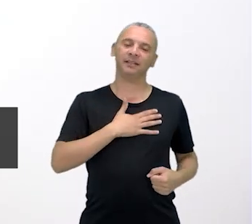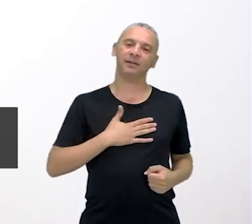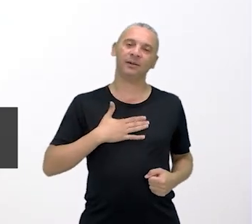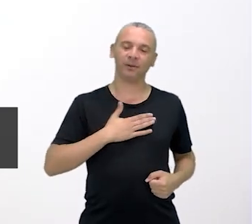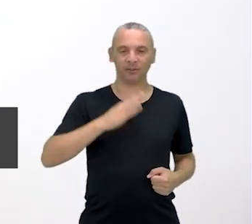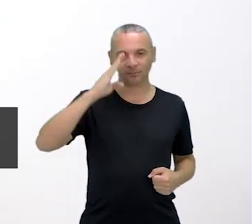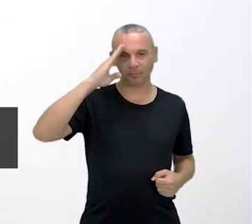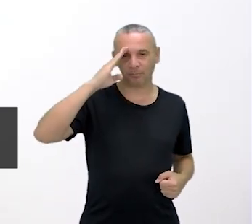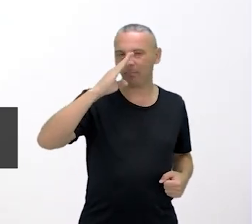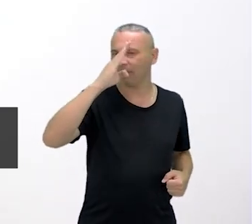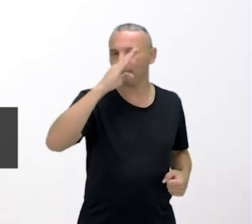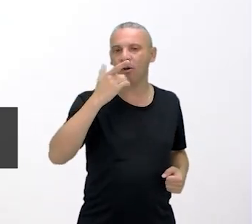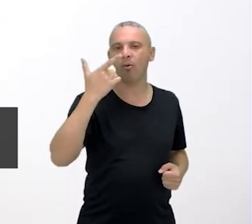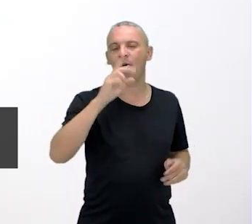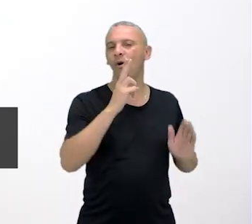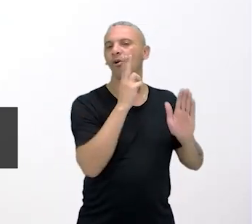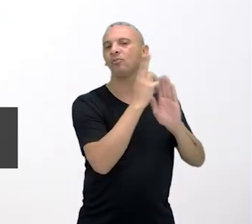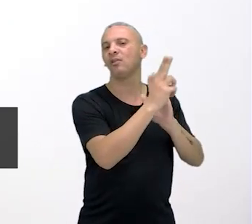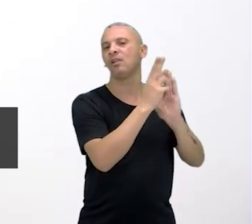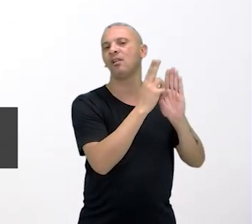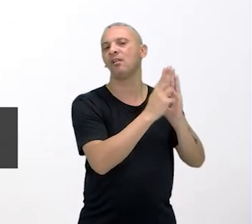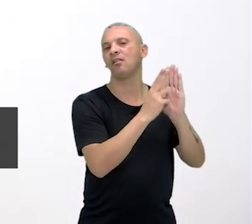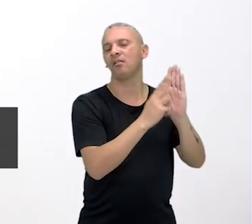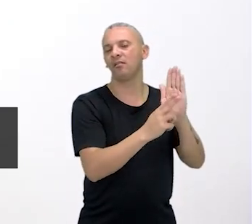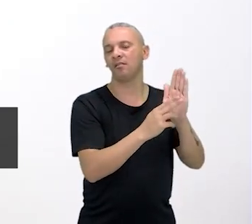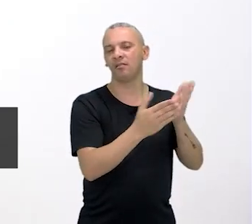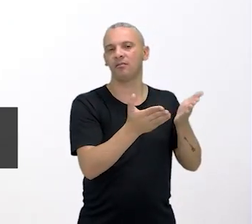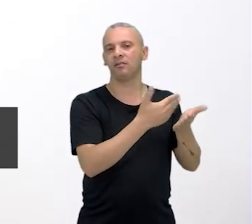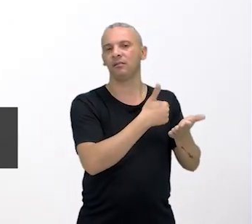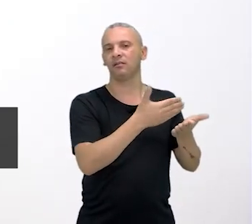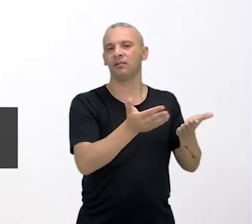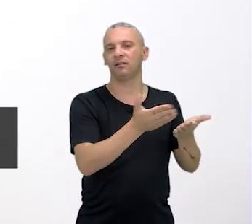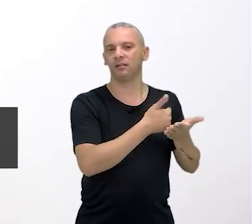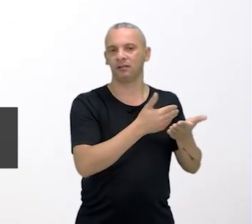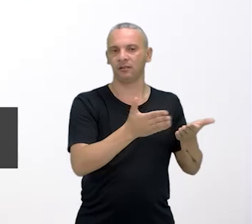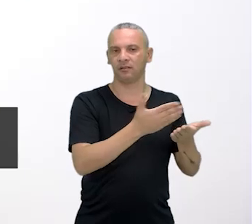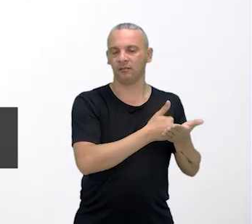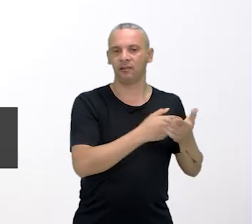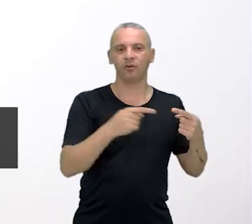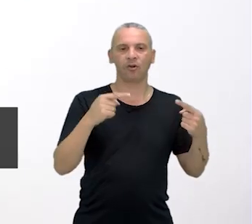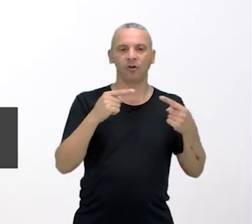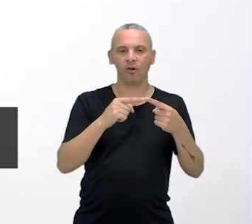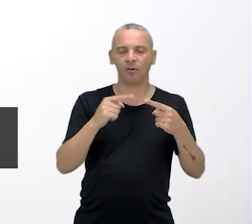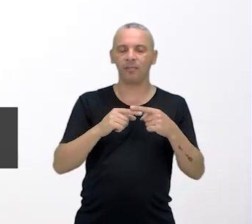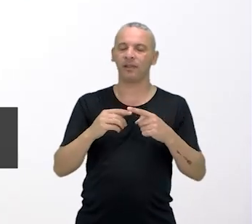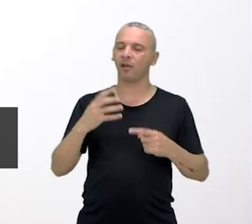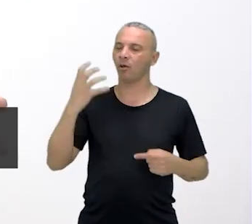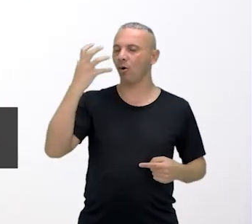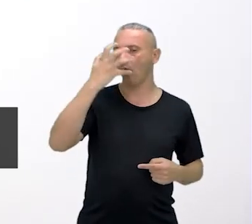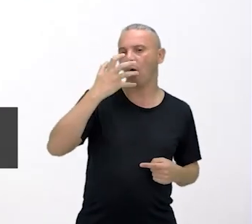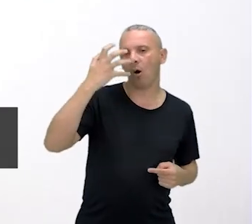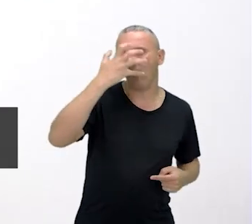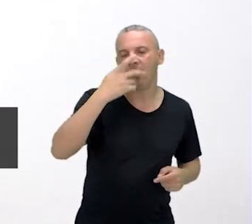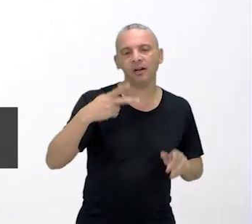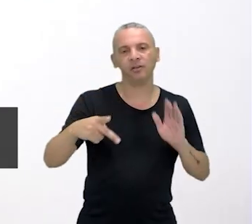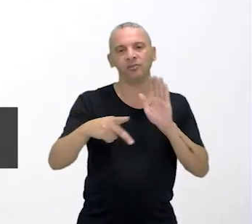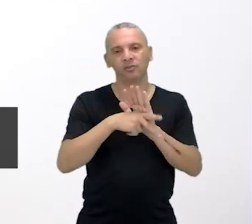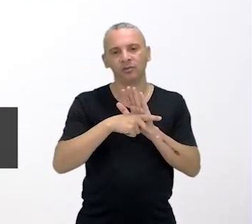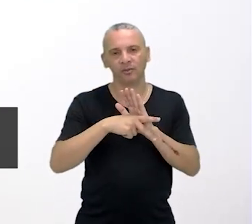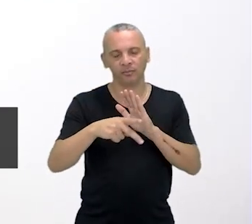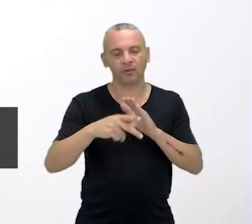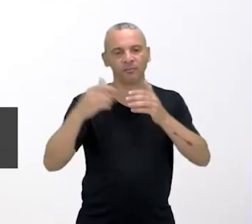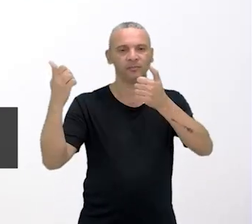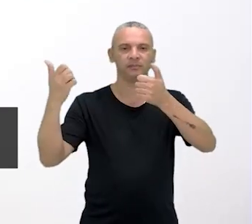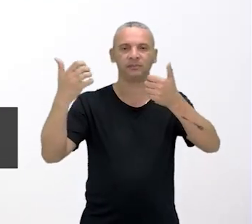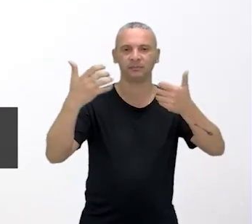de outras obras depois de ver essa tradição clássica, extremamente romântica, extremamente linear, como você